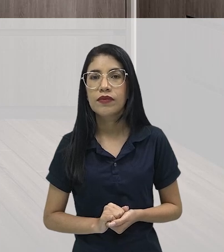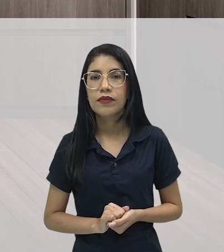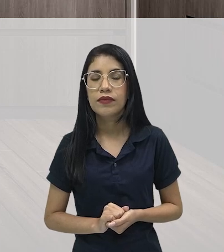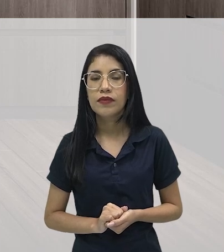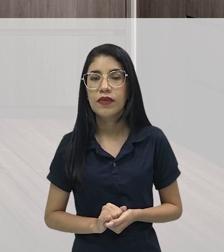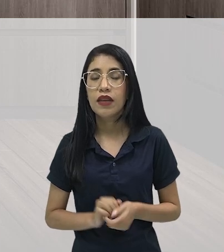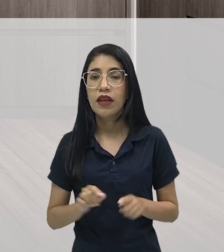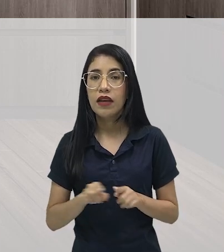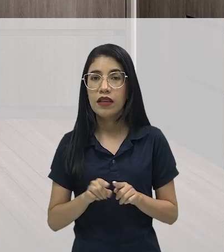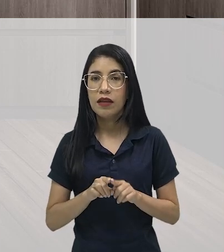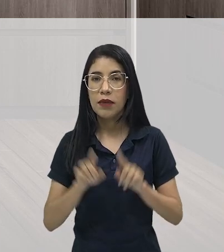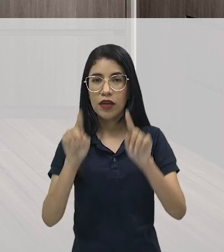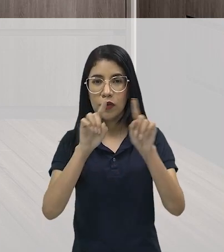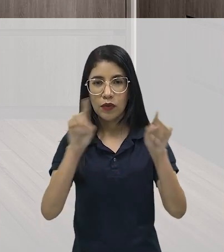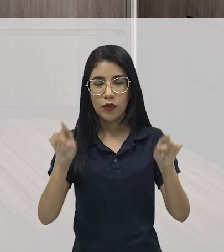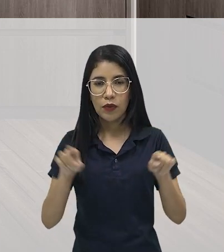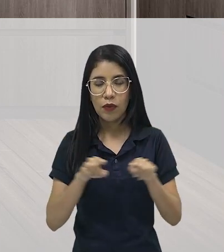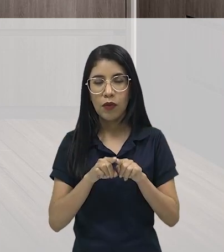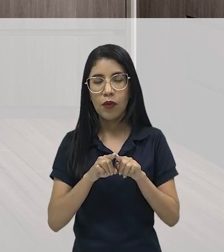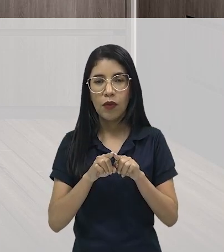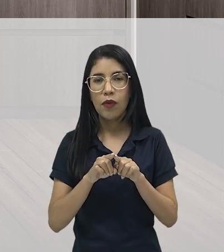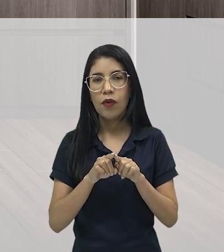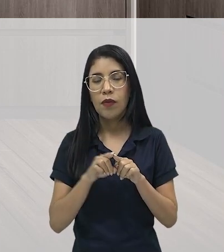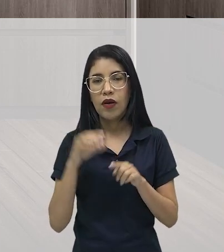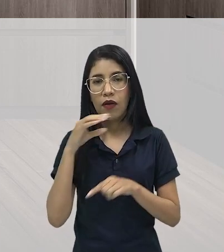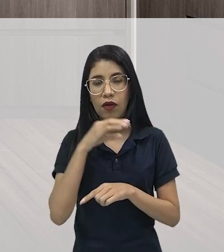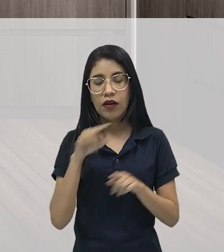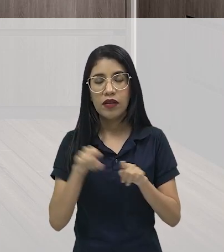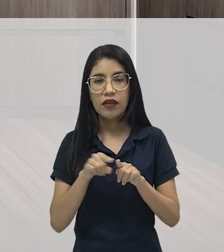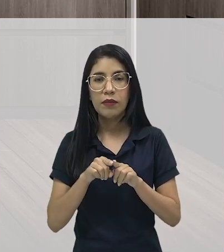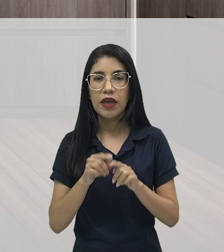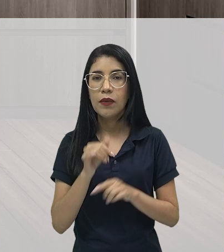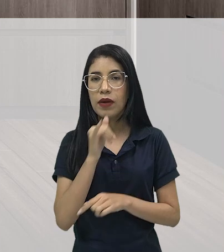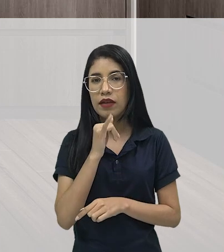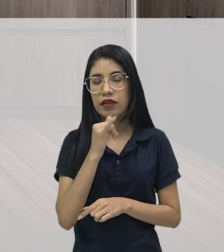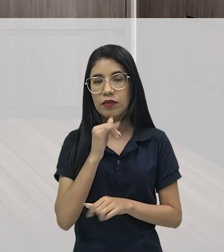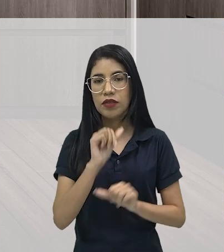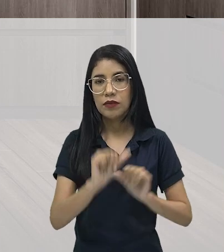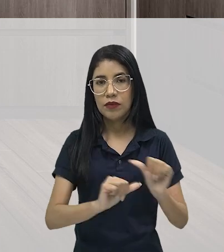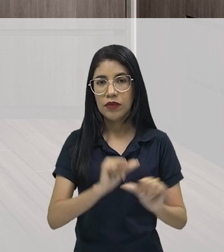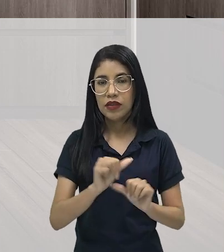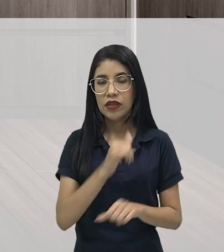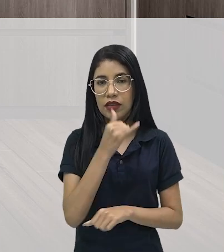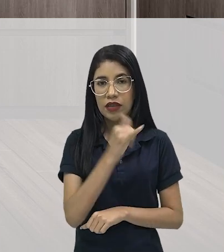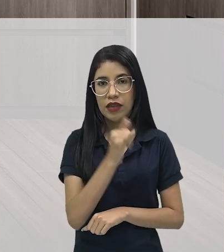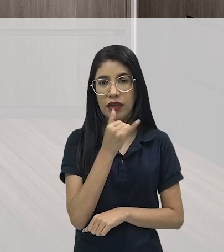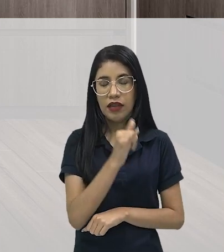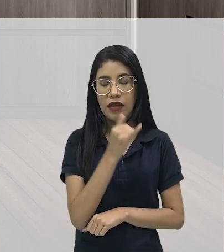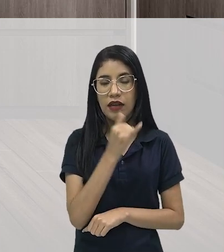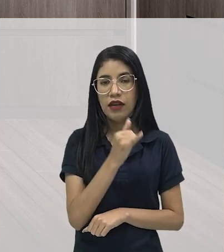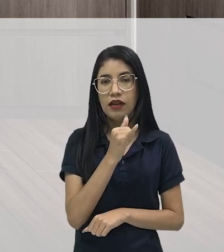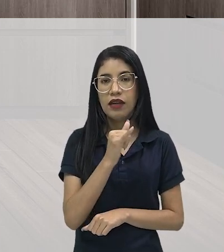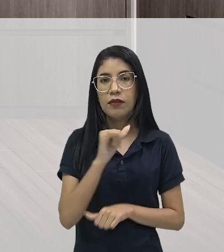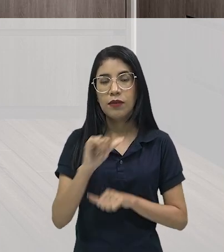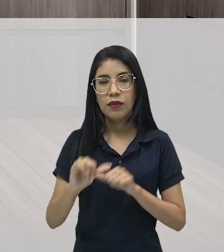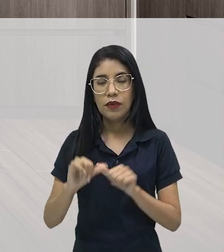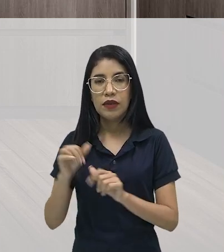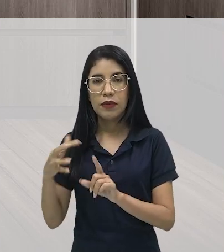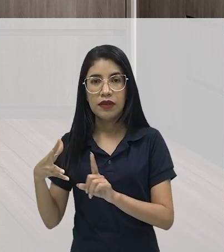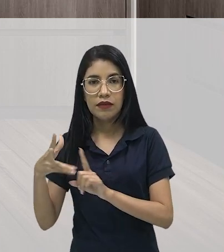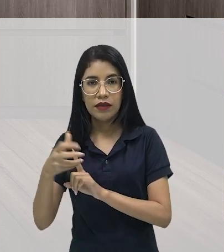E micro-ondas também nós temos como exemplo de transformação, da energia elétrica em energia